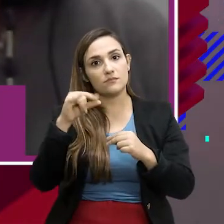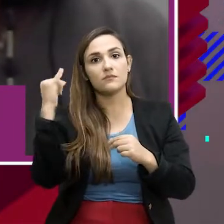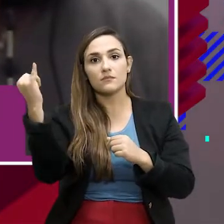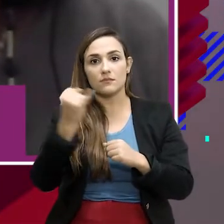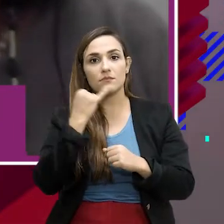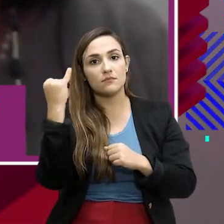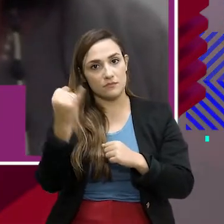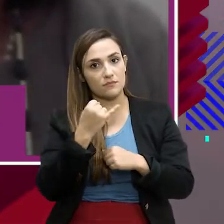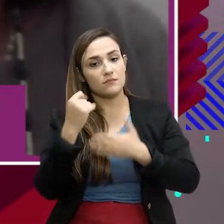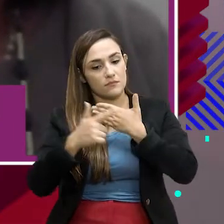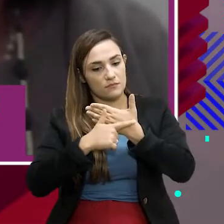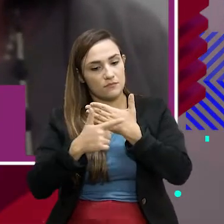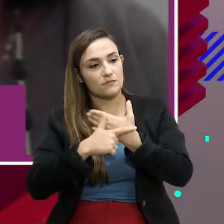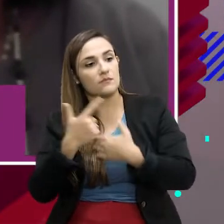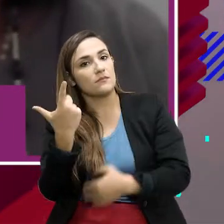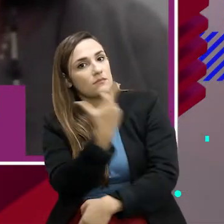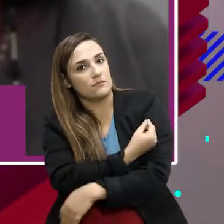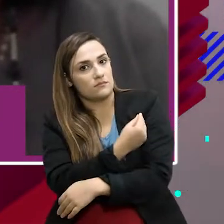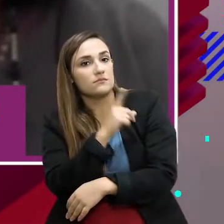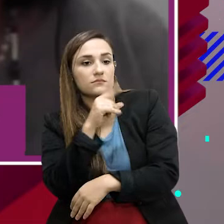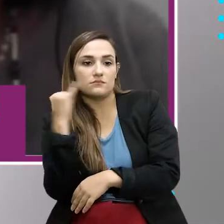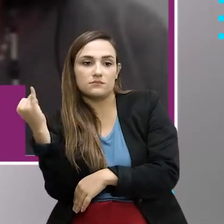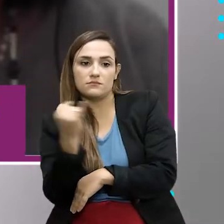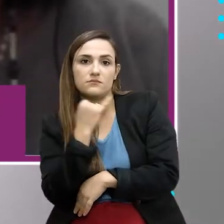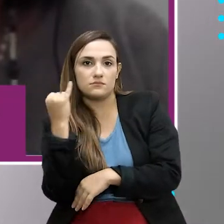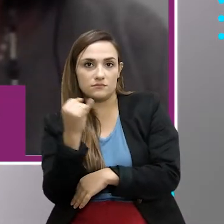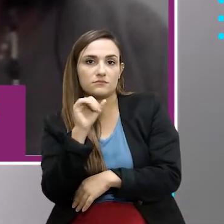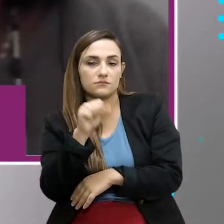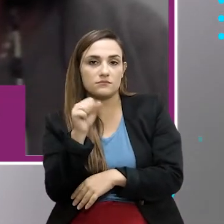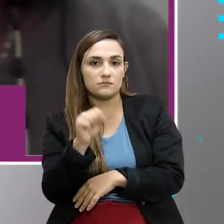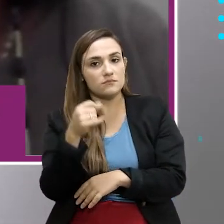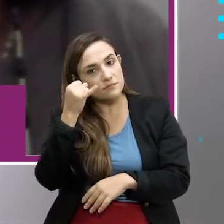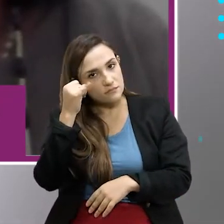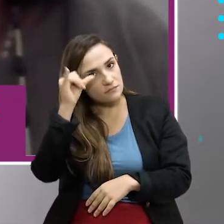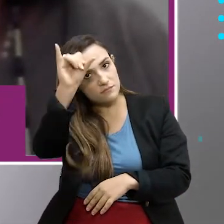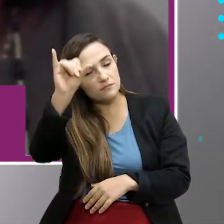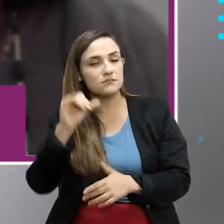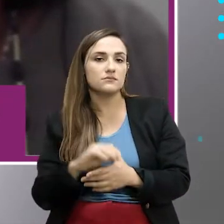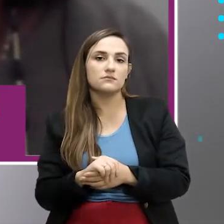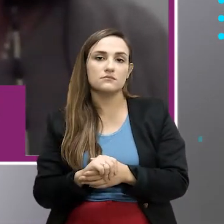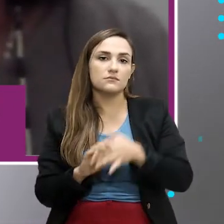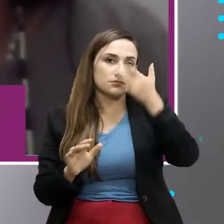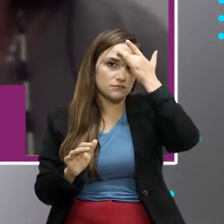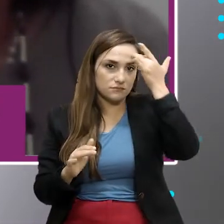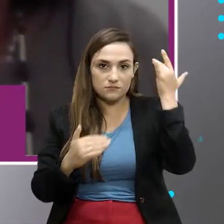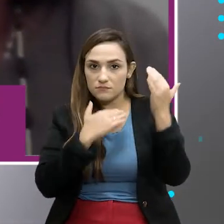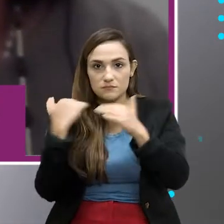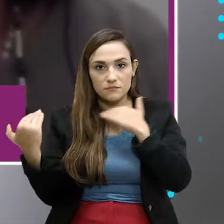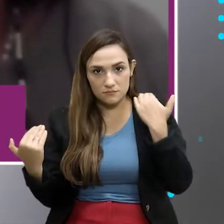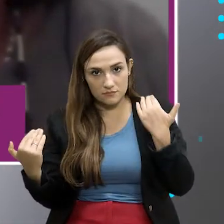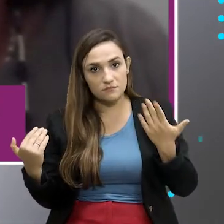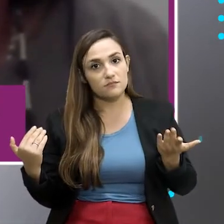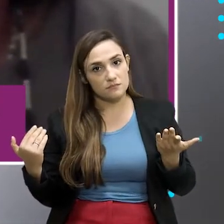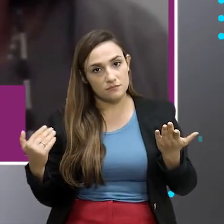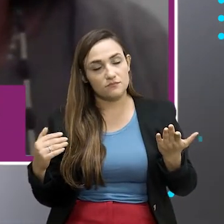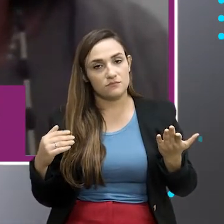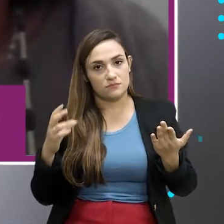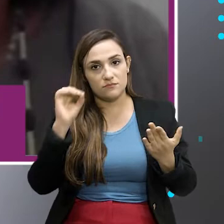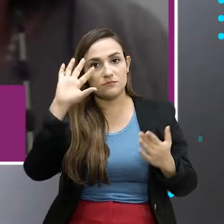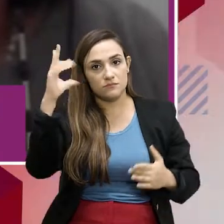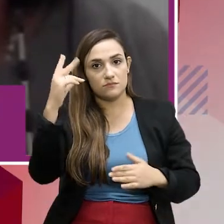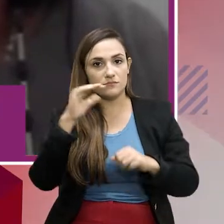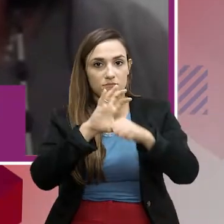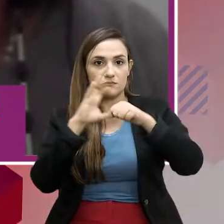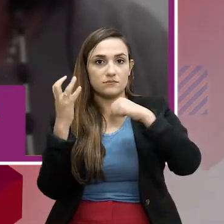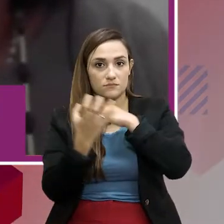vez revelando, né, que a vacina está tendo um papel importante, está sendo uma grande protagonista para evitar o óbito das